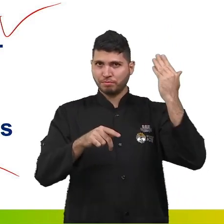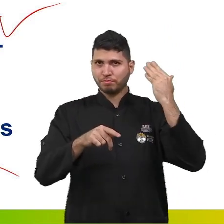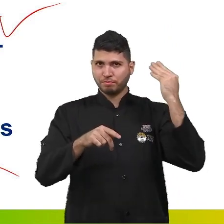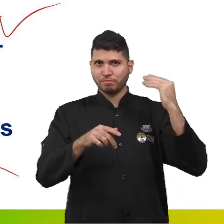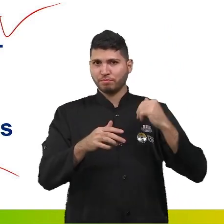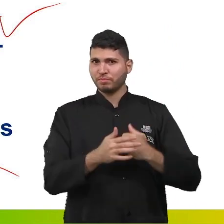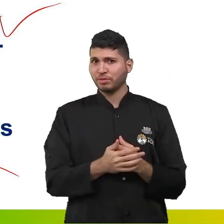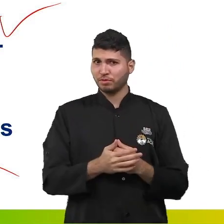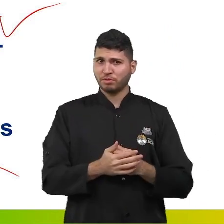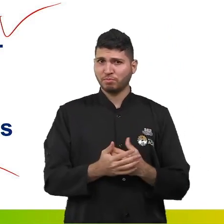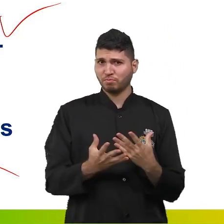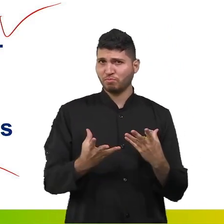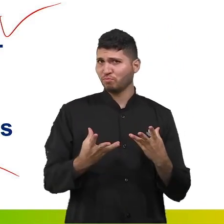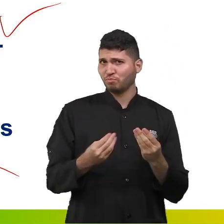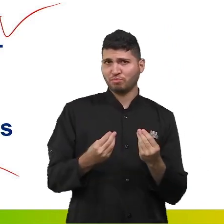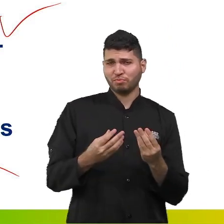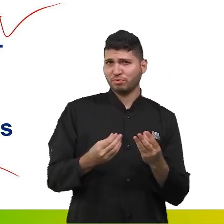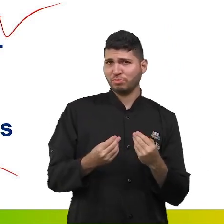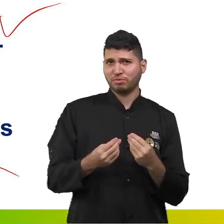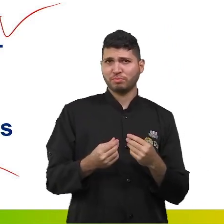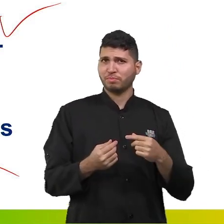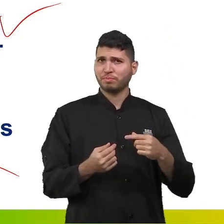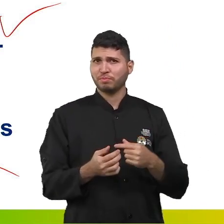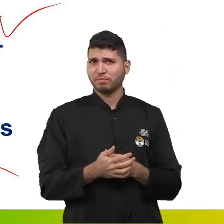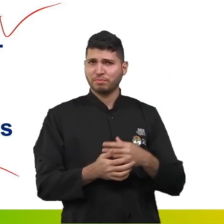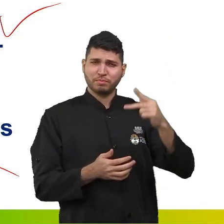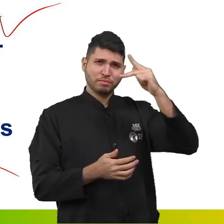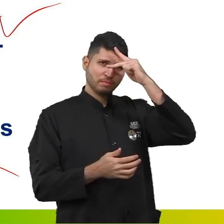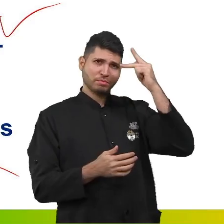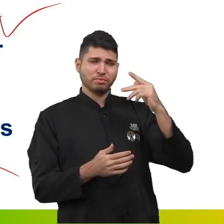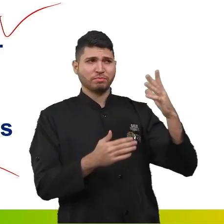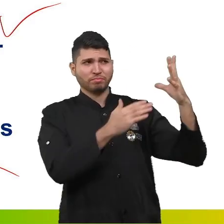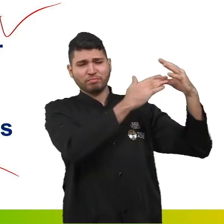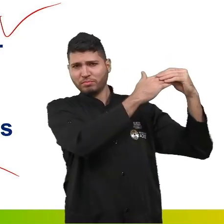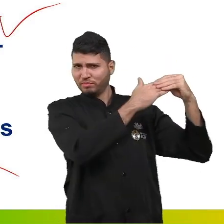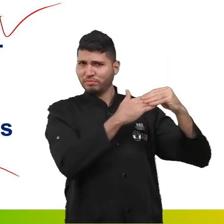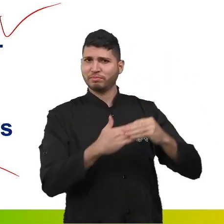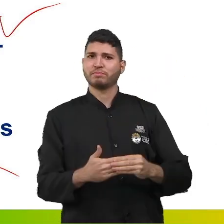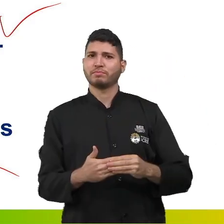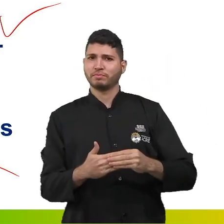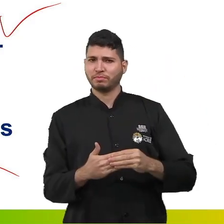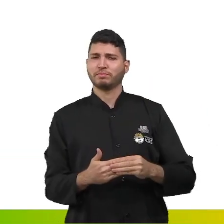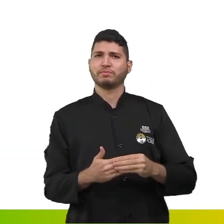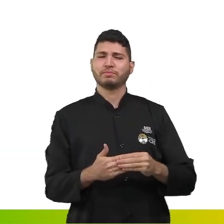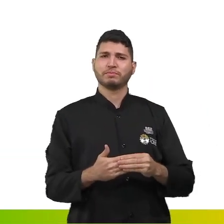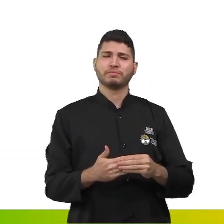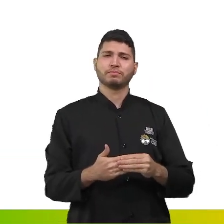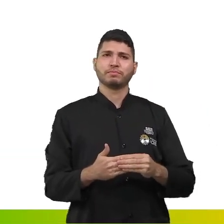é um número bastante elevado de seres humanos trazidos de maneira escrava aqui para o Brasil.